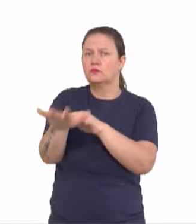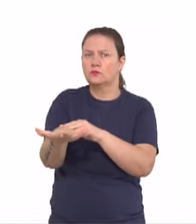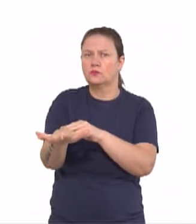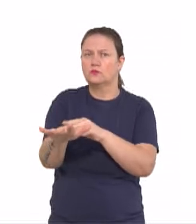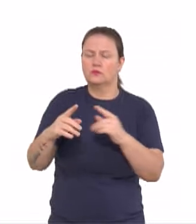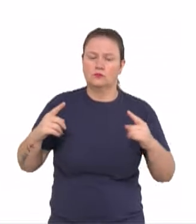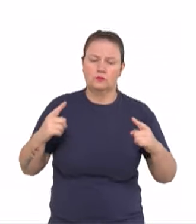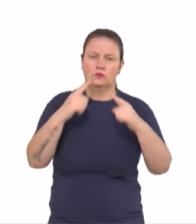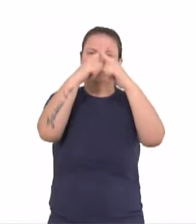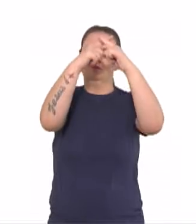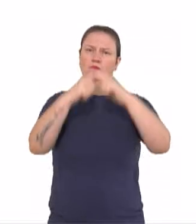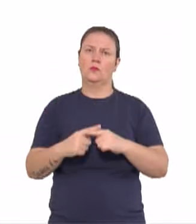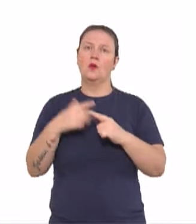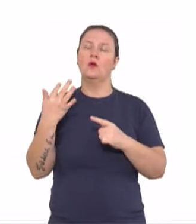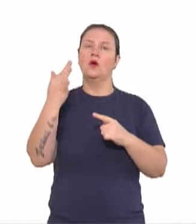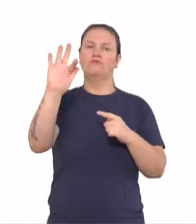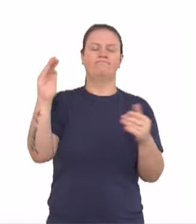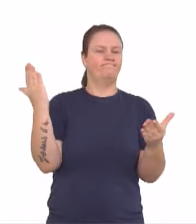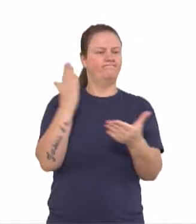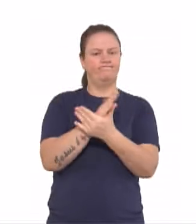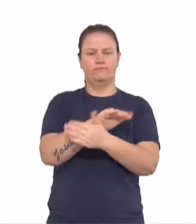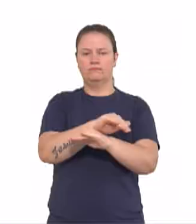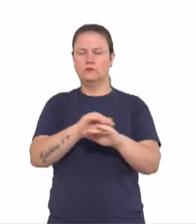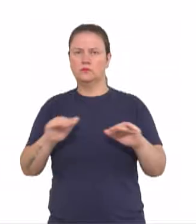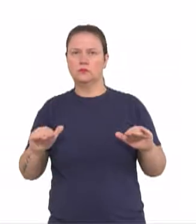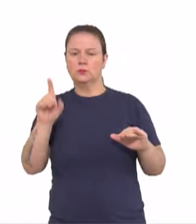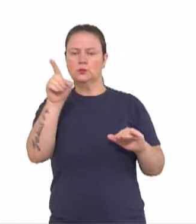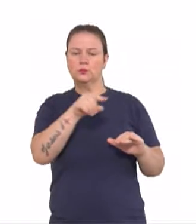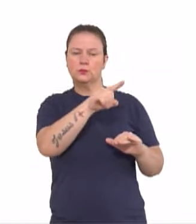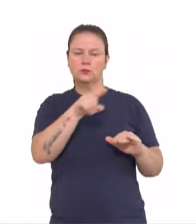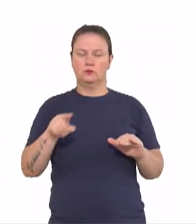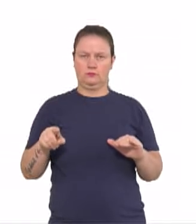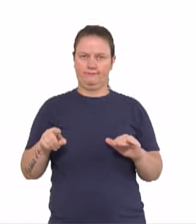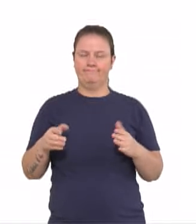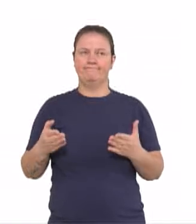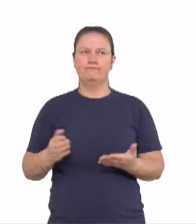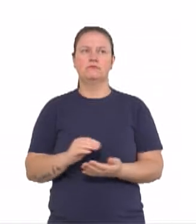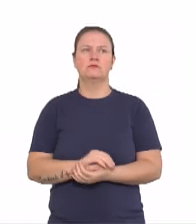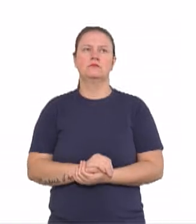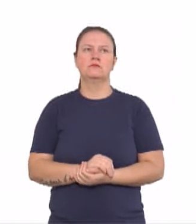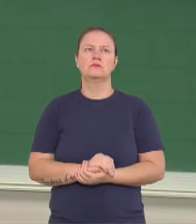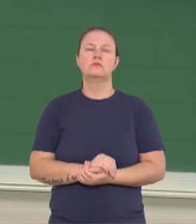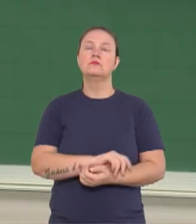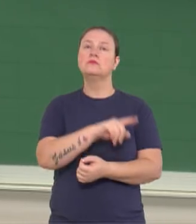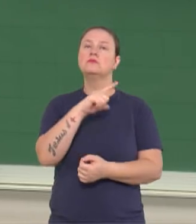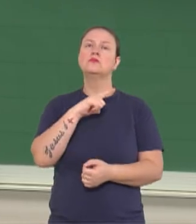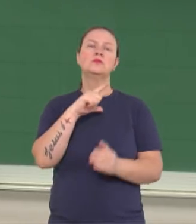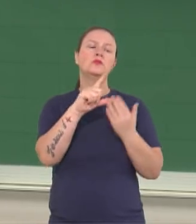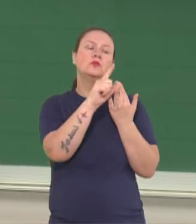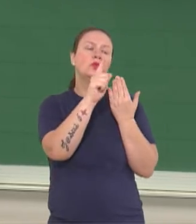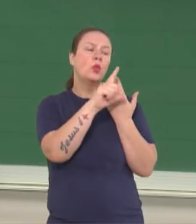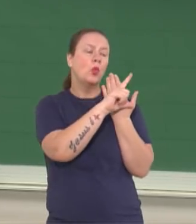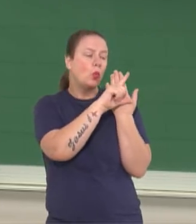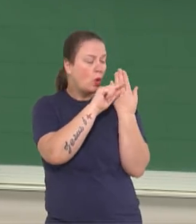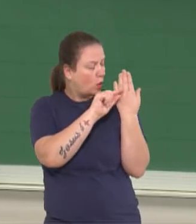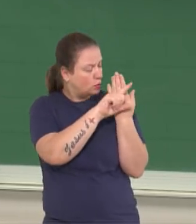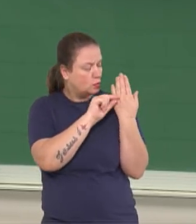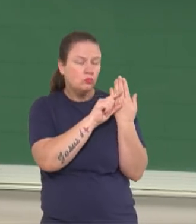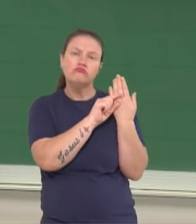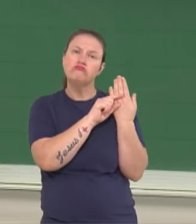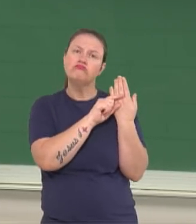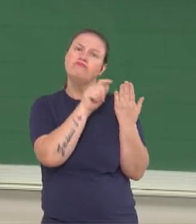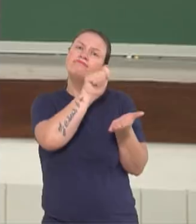encerrado. Julian Lawrence e Jonathan Johnson são os autores aí dessa